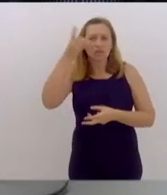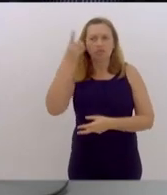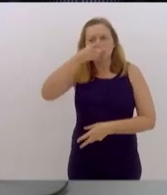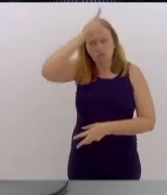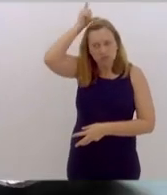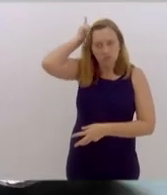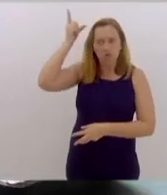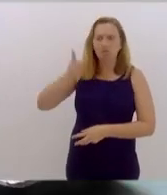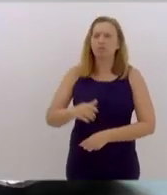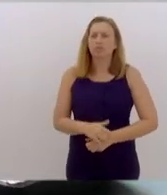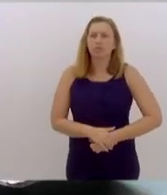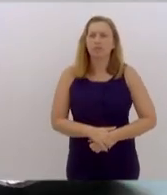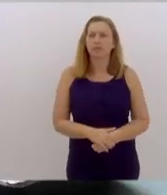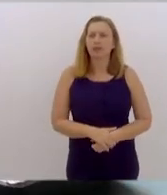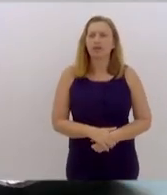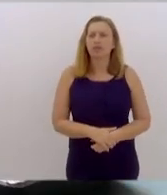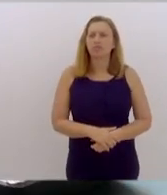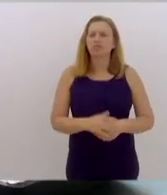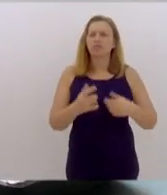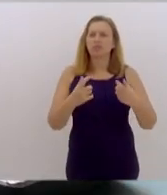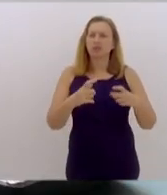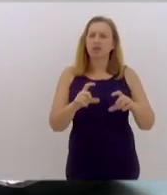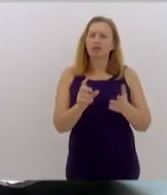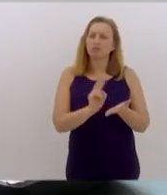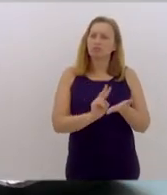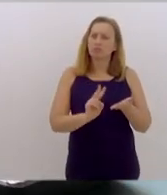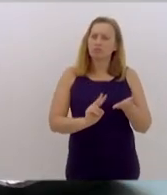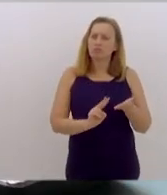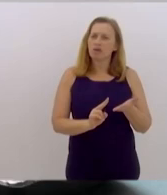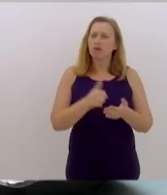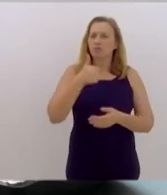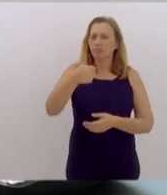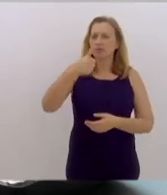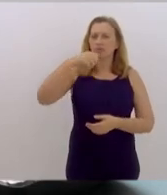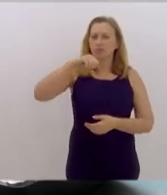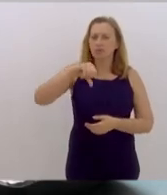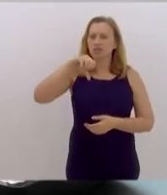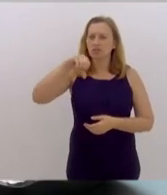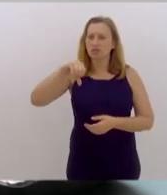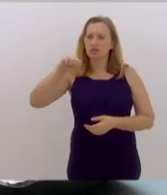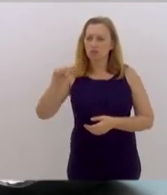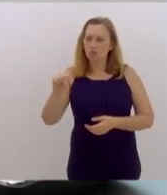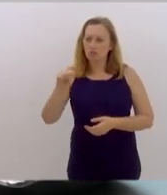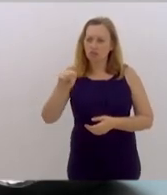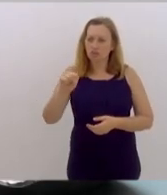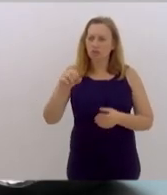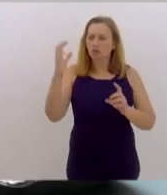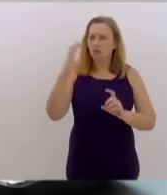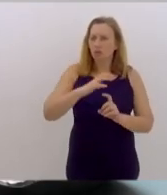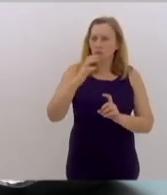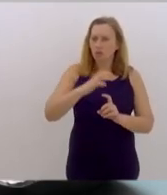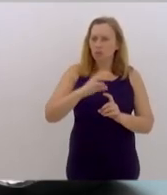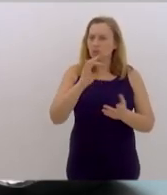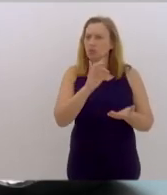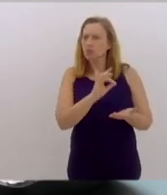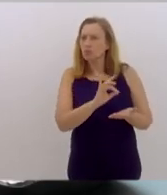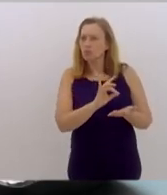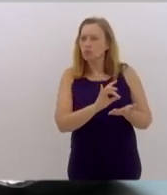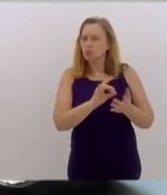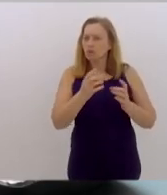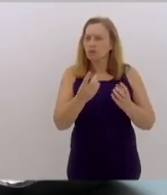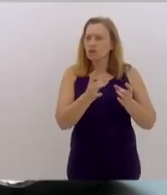escola observar o trecho tá assim hoje em 1998 subir a influência da verdadeira panaceia